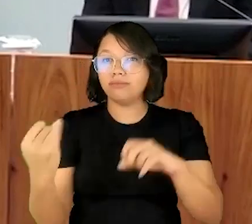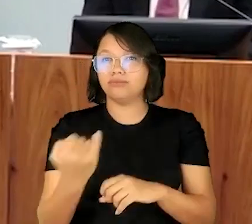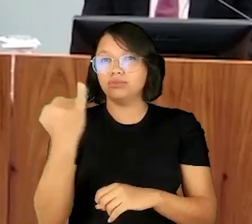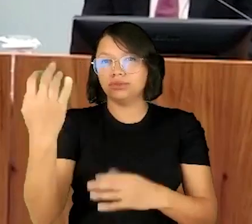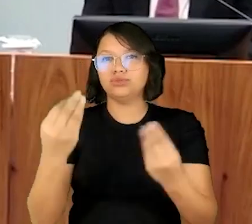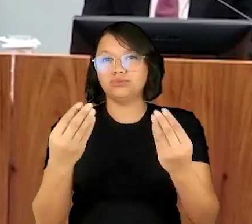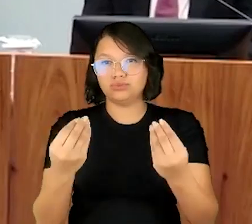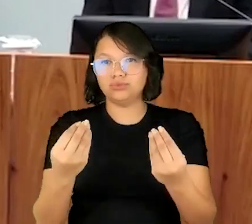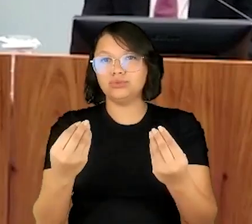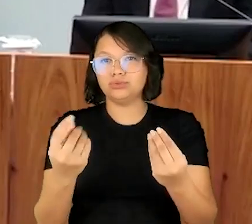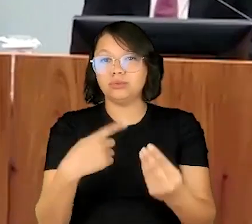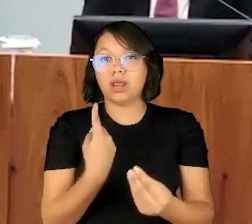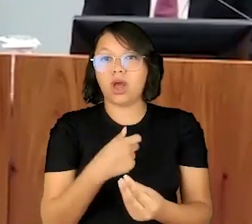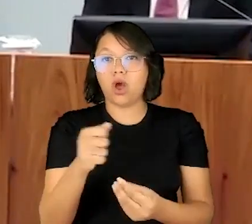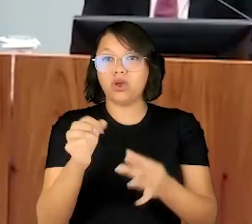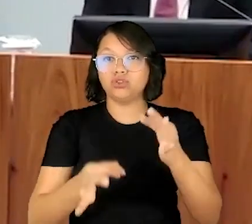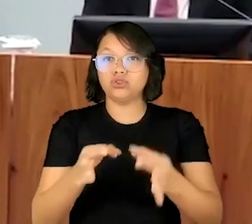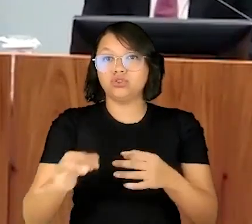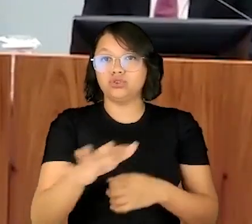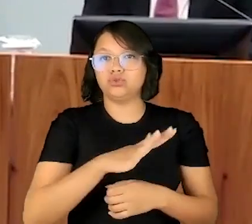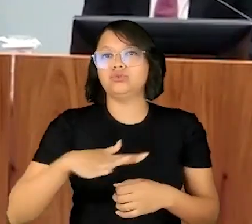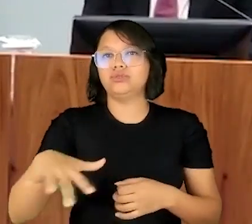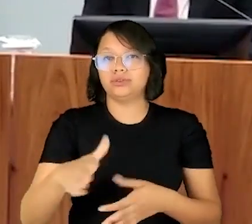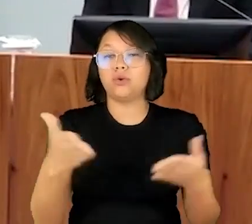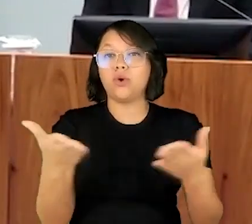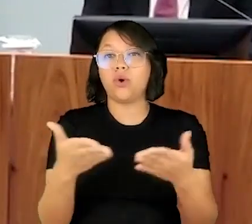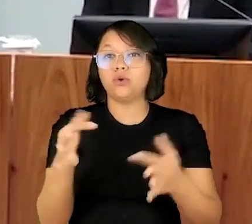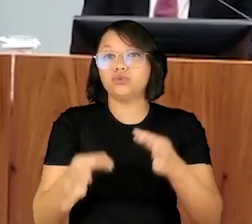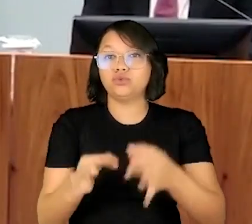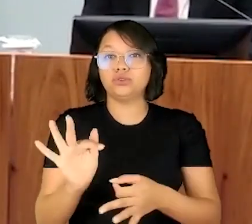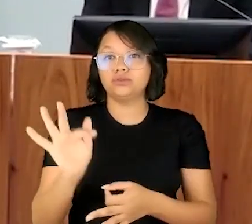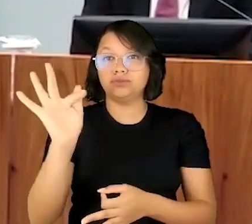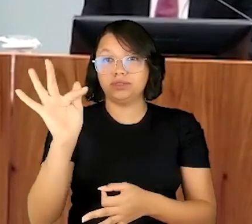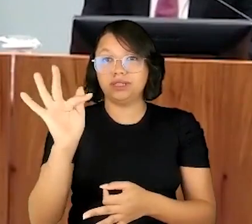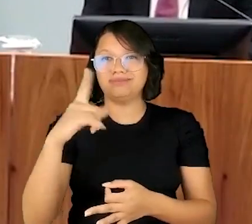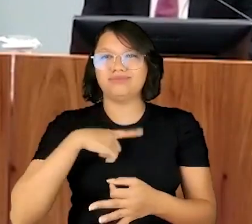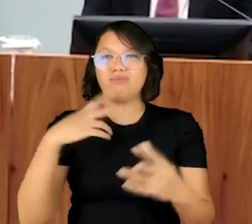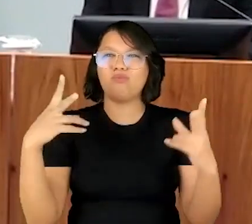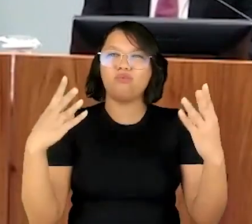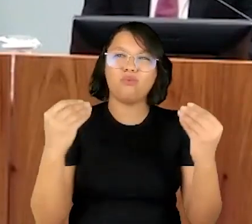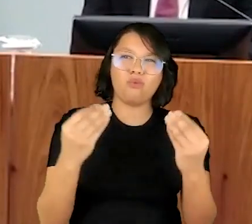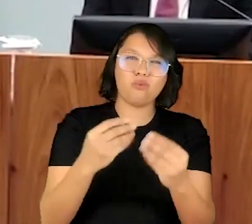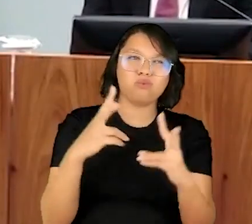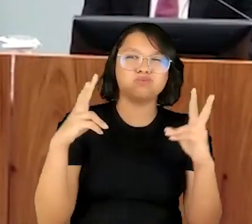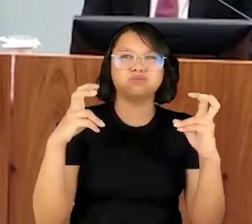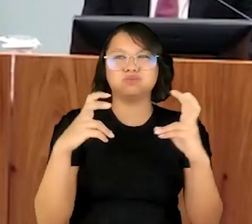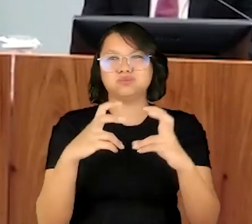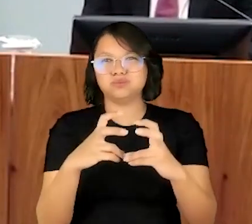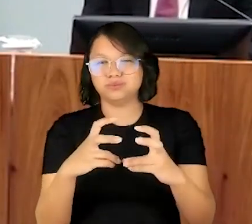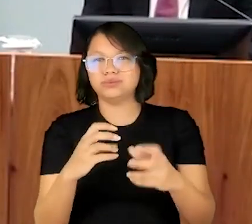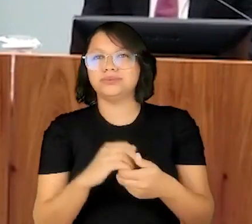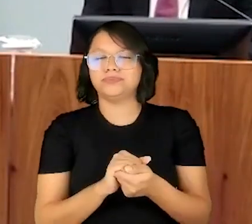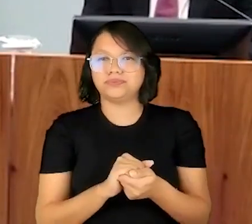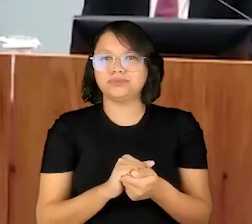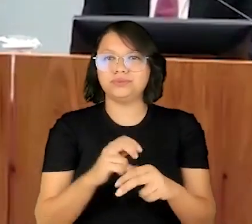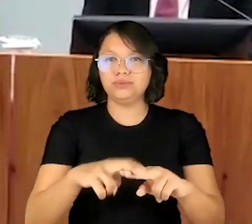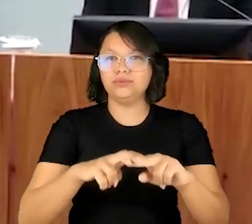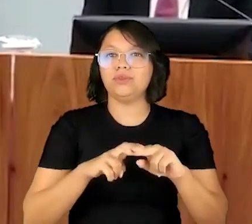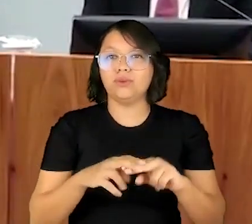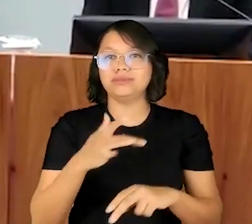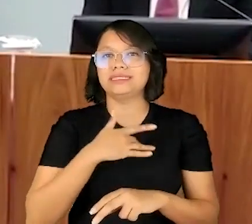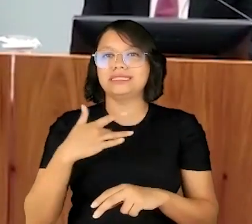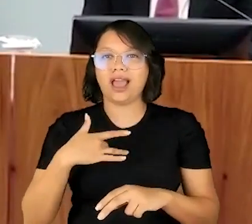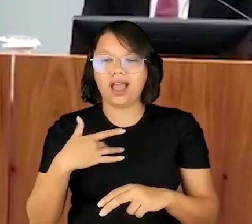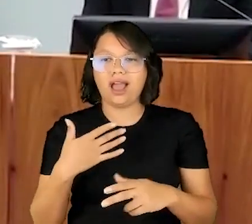nossa jurisdição. Hoje, a Justiça Federal se defronta com esses grandes problemas de demandas de prestação de saúde, é uma